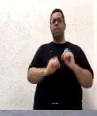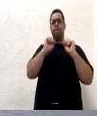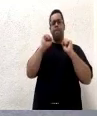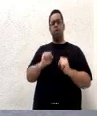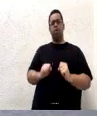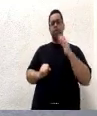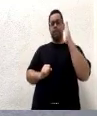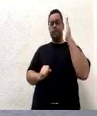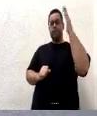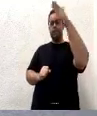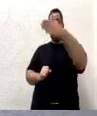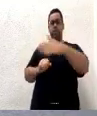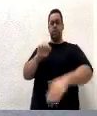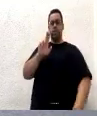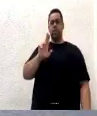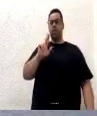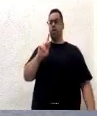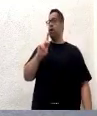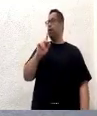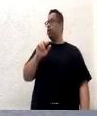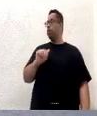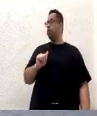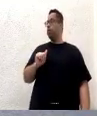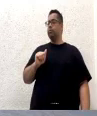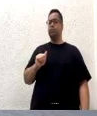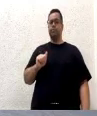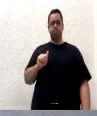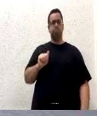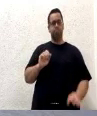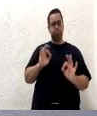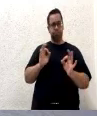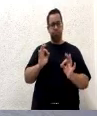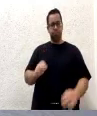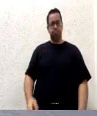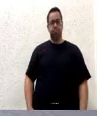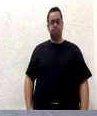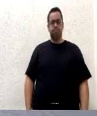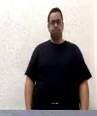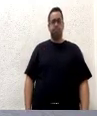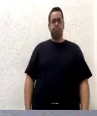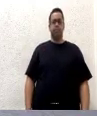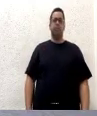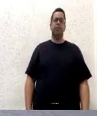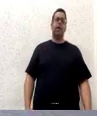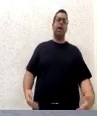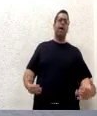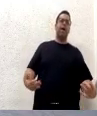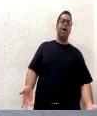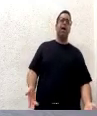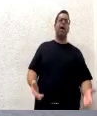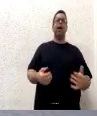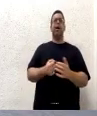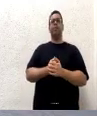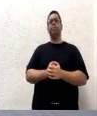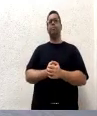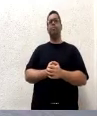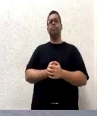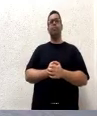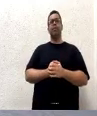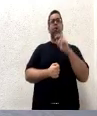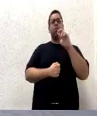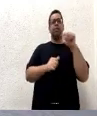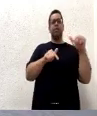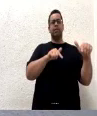gente deve procurar, nesse momento, as unidades de saúde. Ah, Kelly, mas daqui uma semana pode ser que esses casos